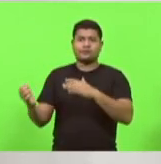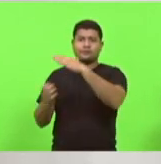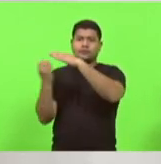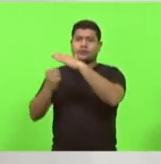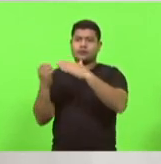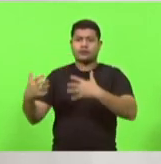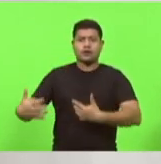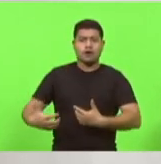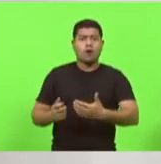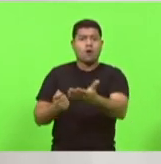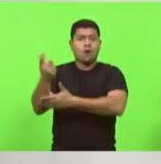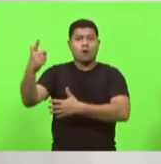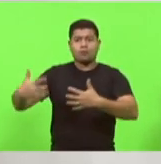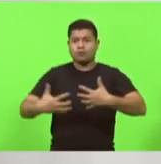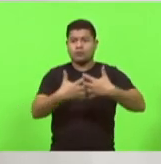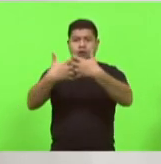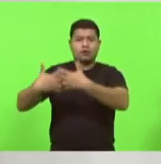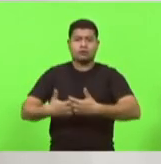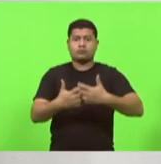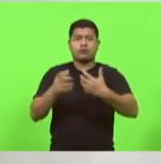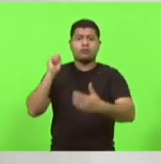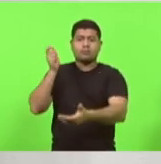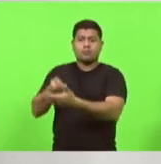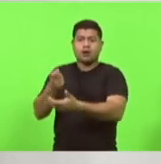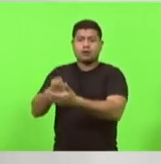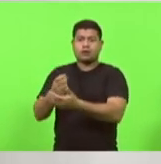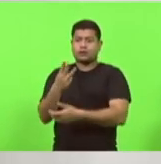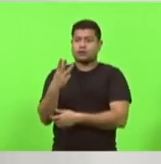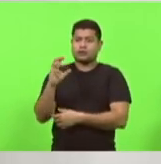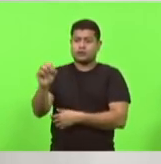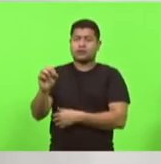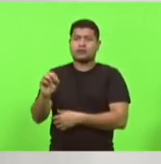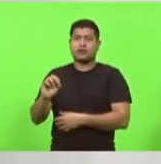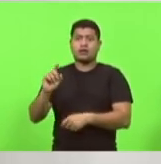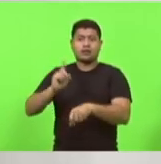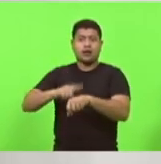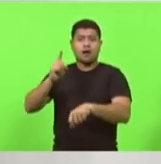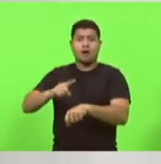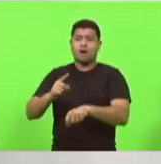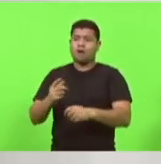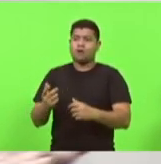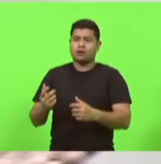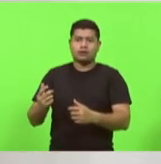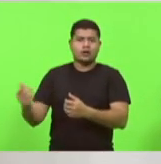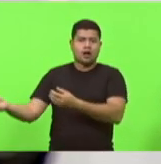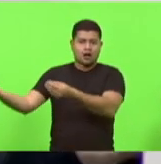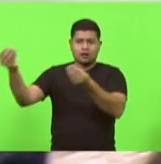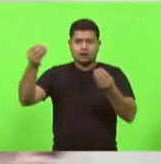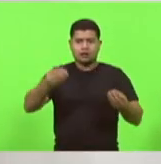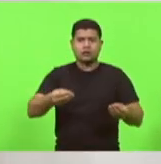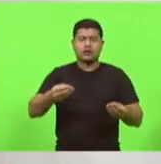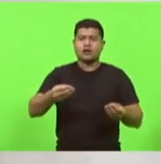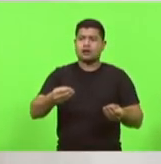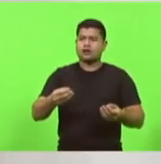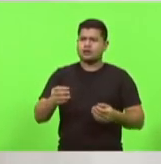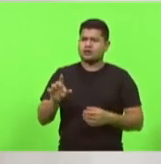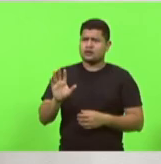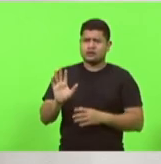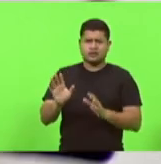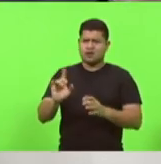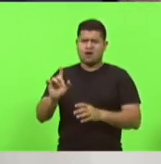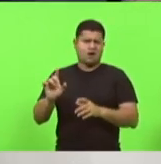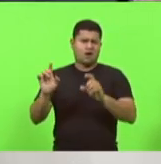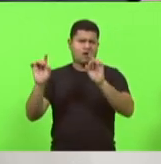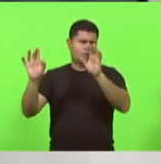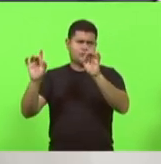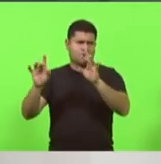paga 30 anos o caminhão, na hora de entregar, não, não, mas Isso aí está sendo privilegiado.